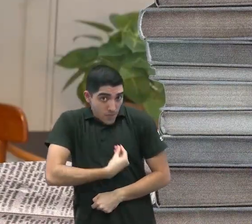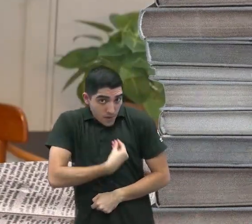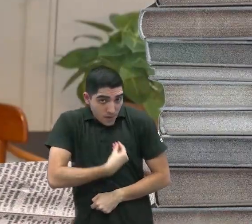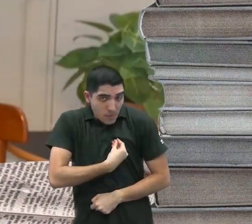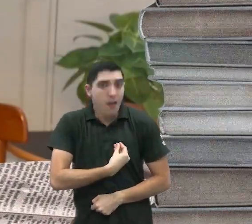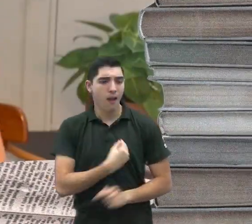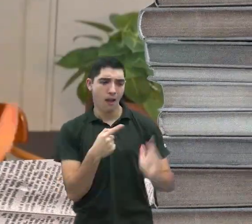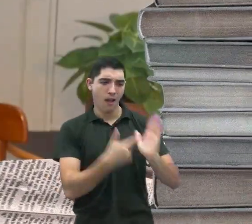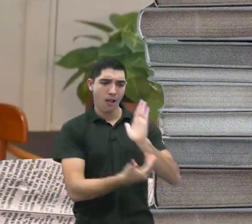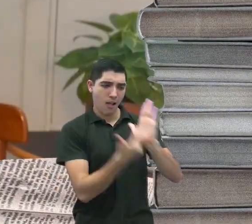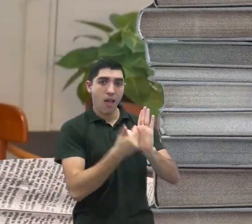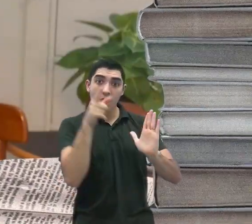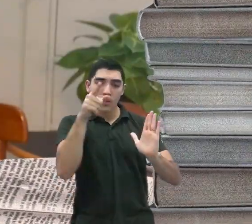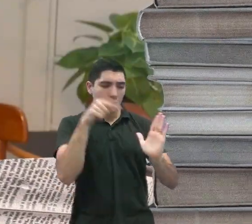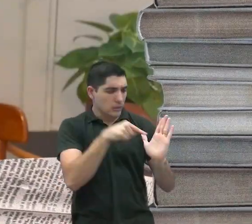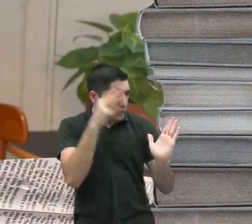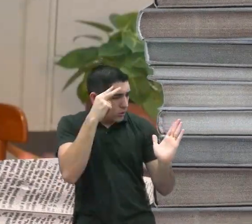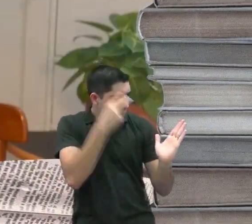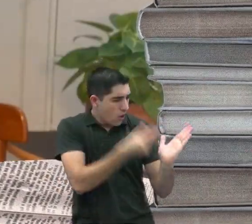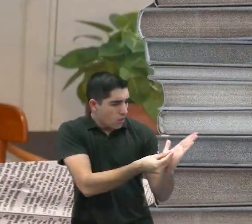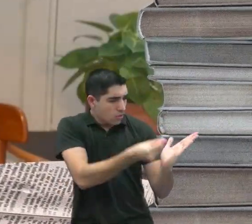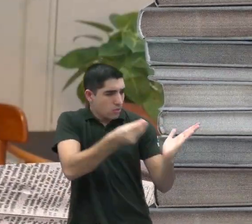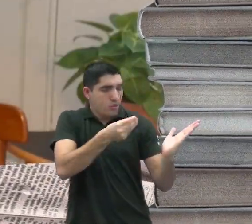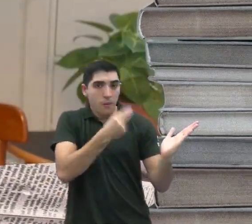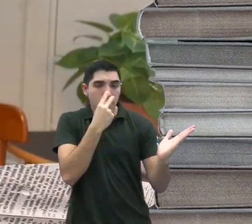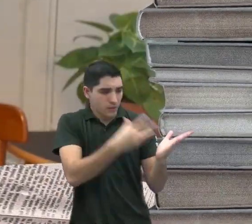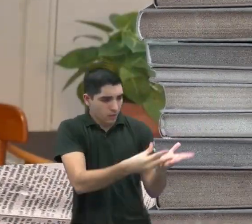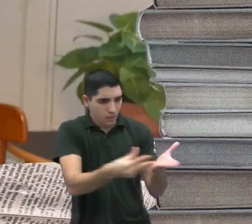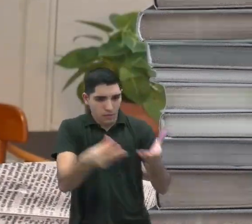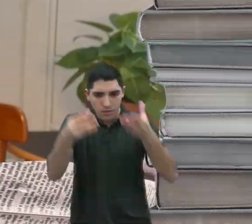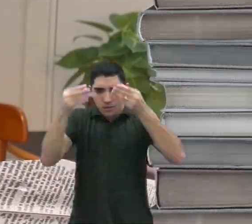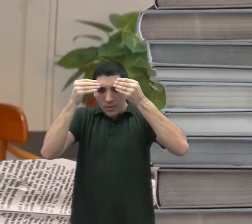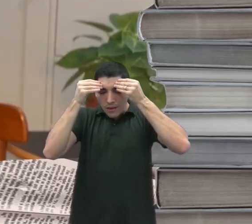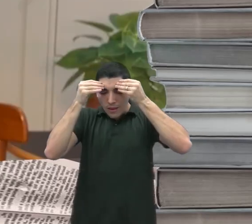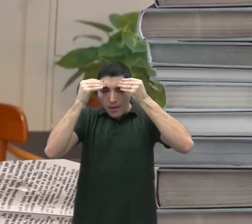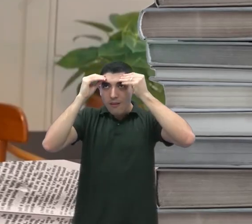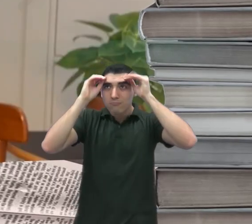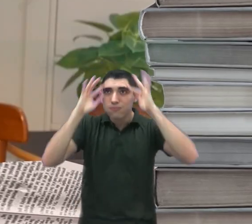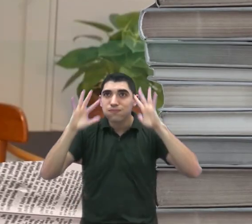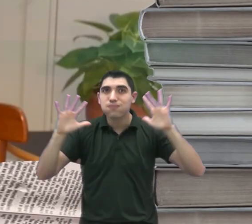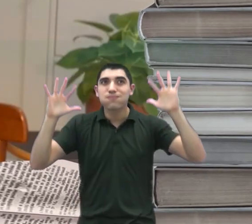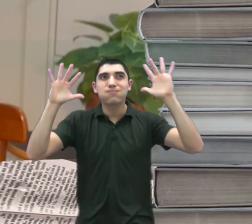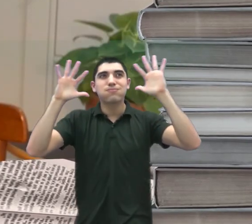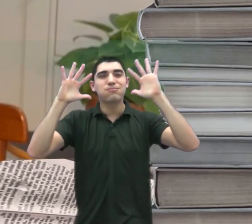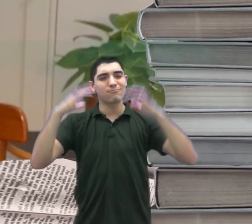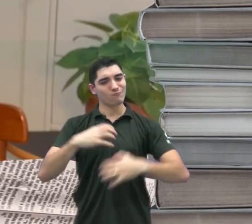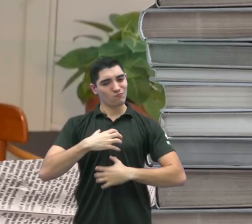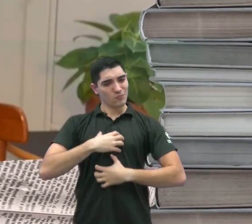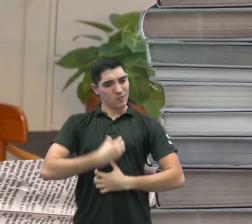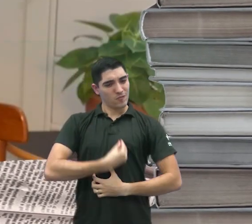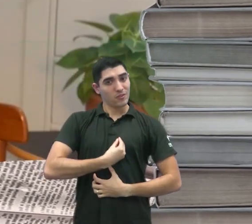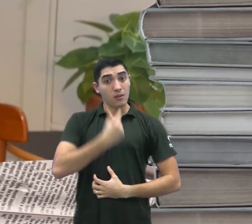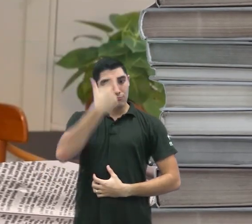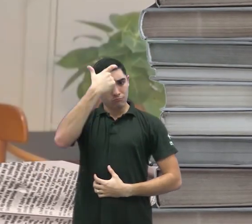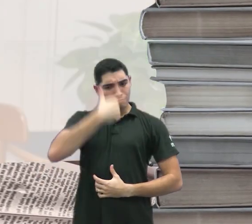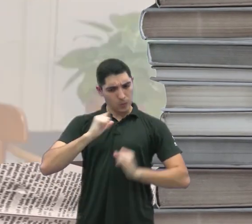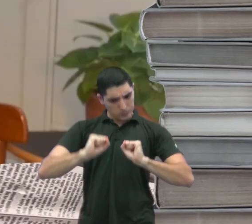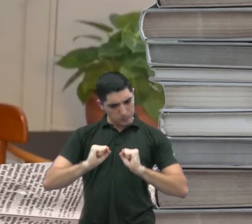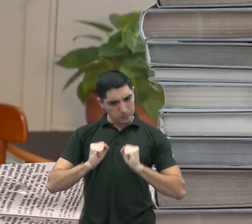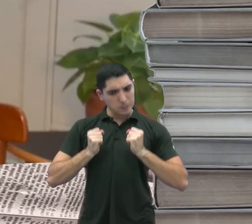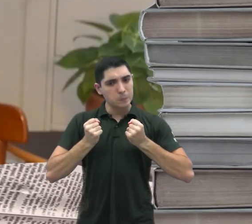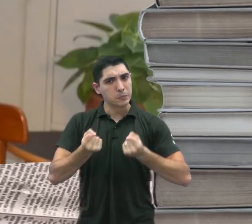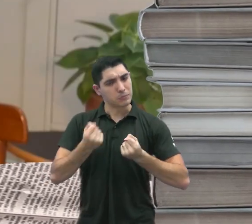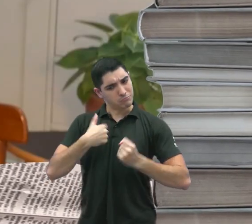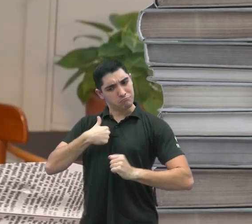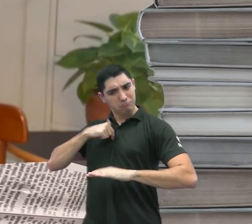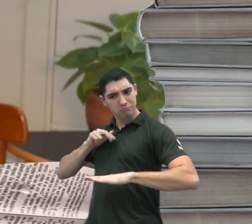consegue entrar naquela história, se ver naquela história, isso te empodera demais, né? Então